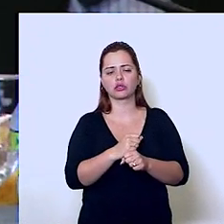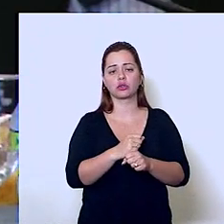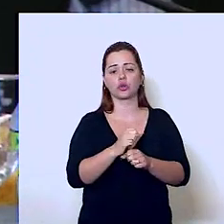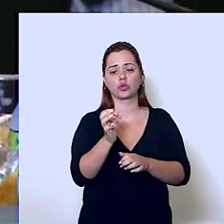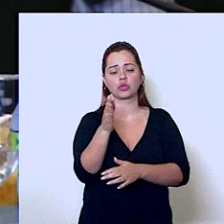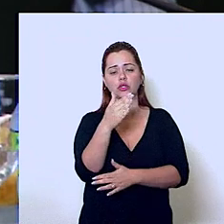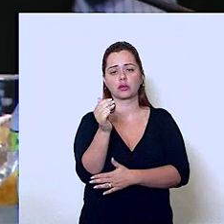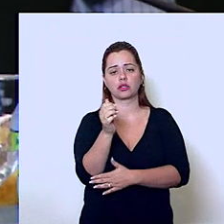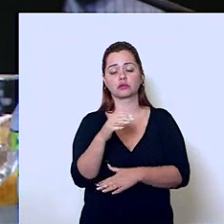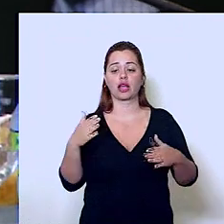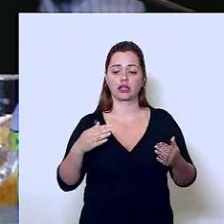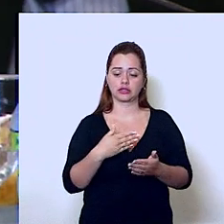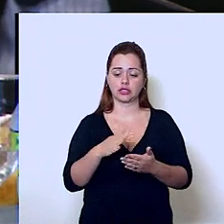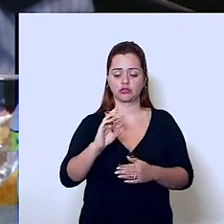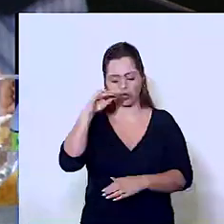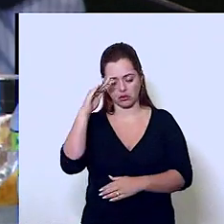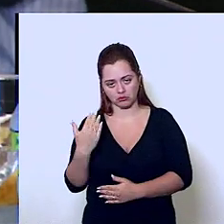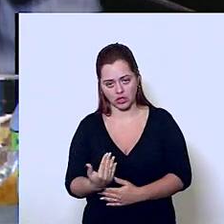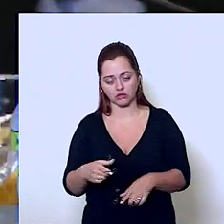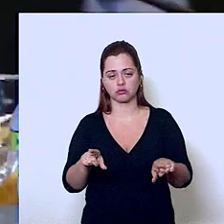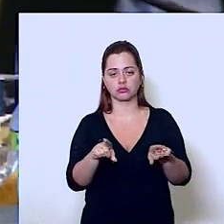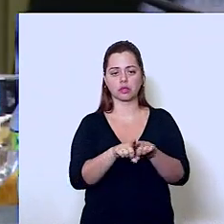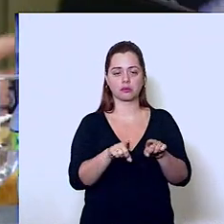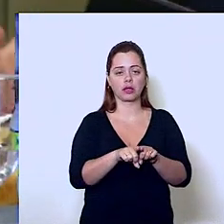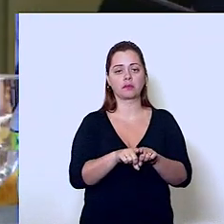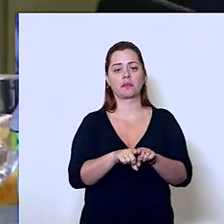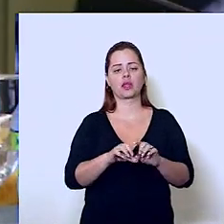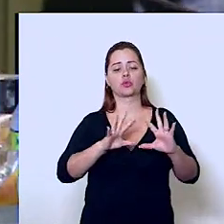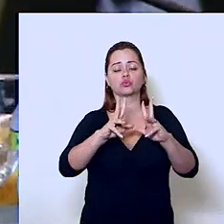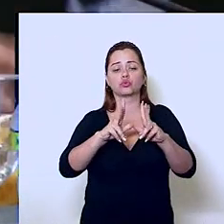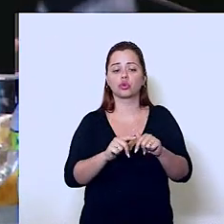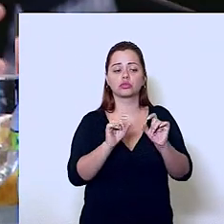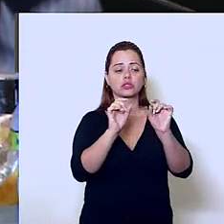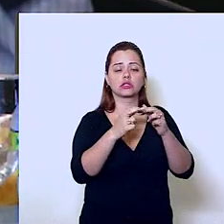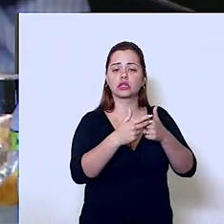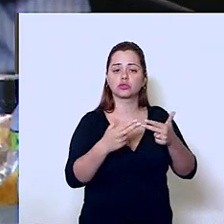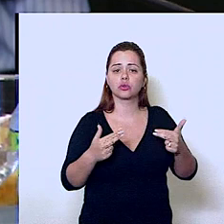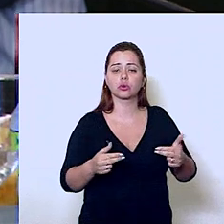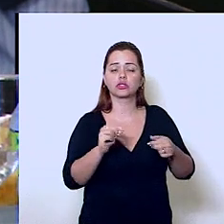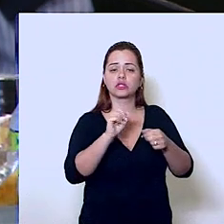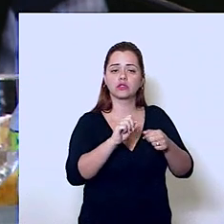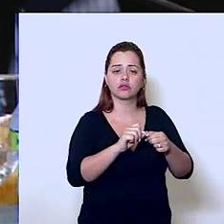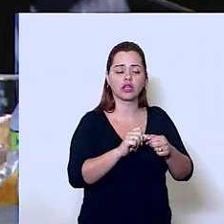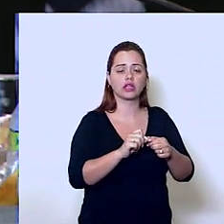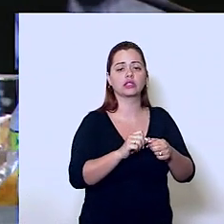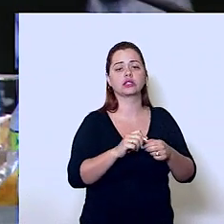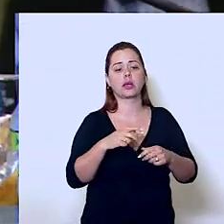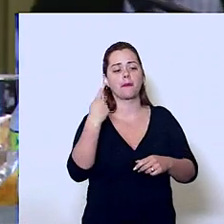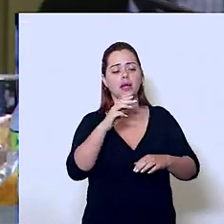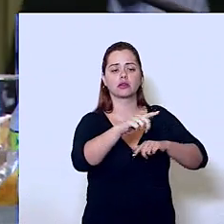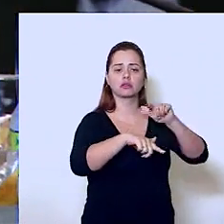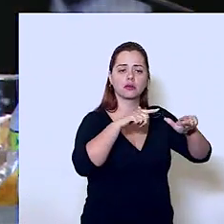homenageado e com as qualidades de liderança e de coordenação pró-desenvolvimento do comércio